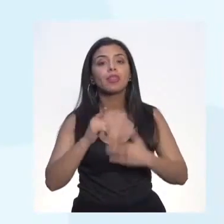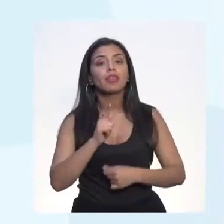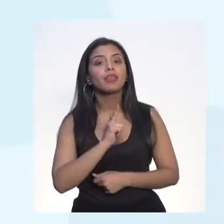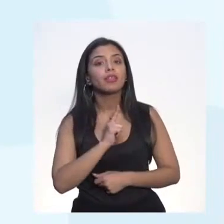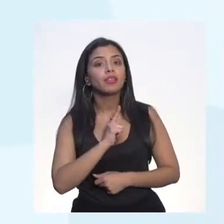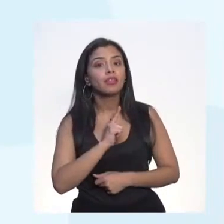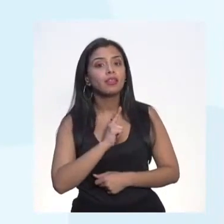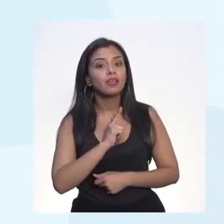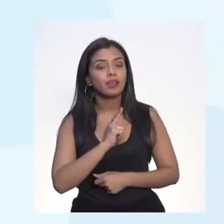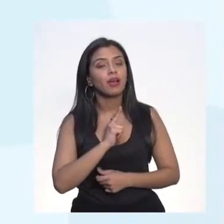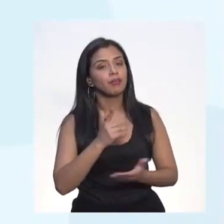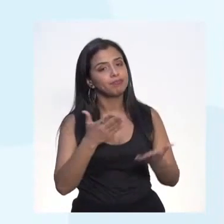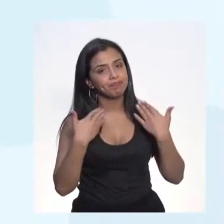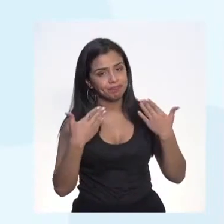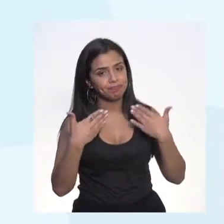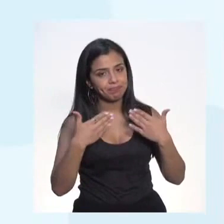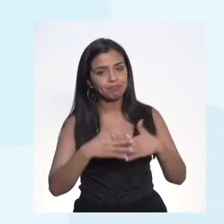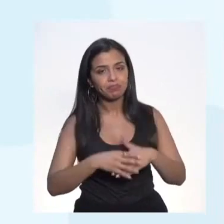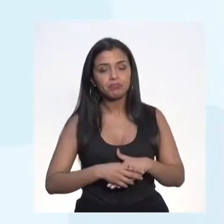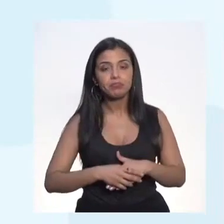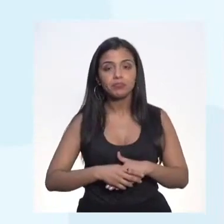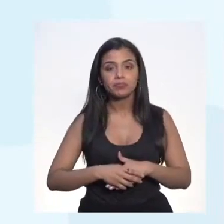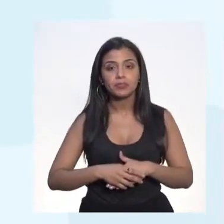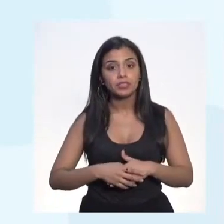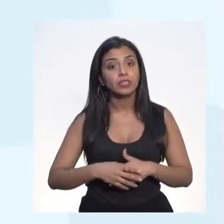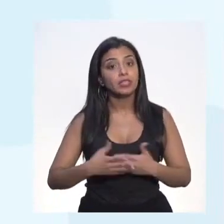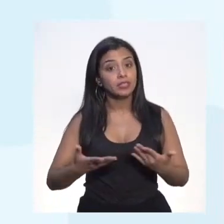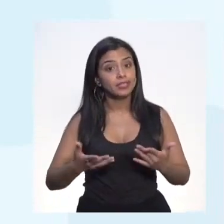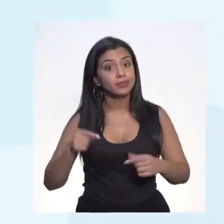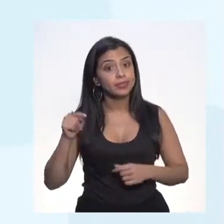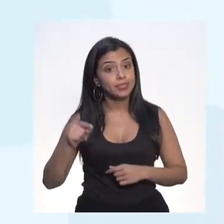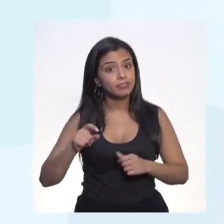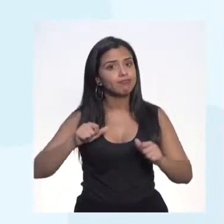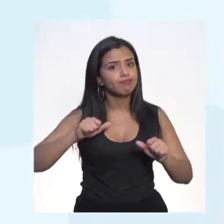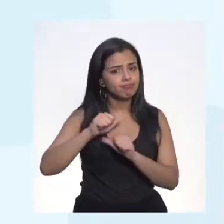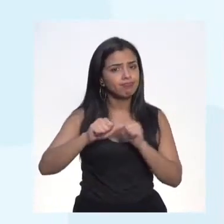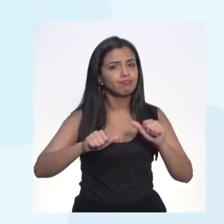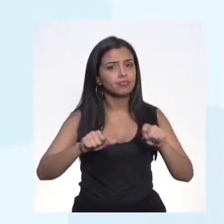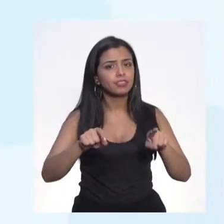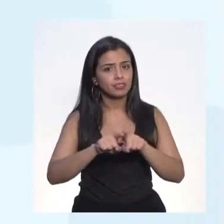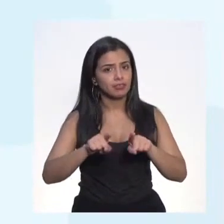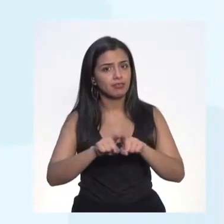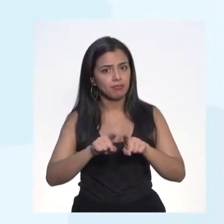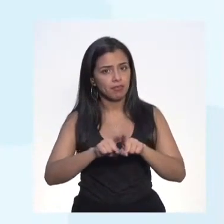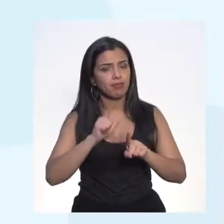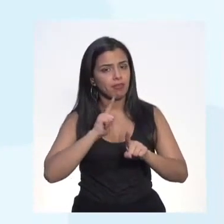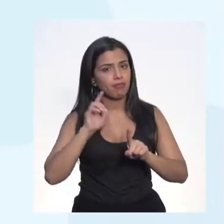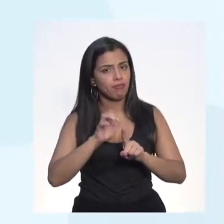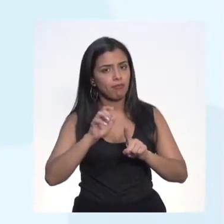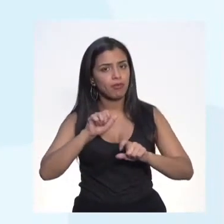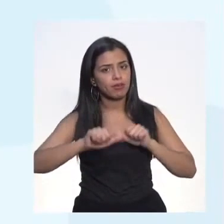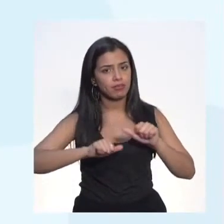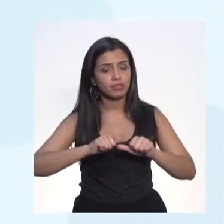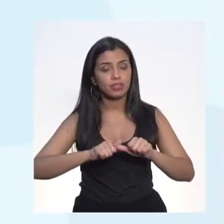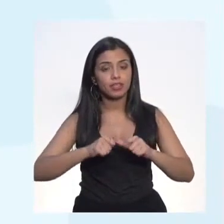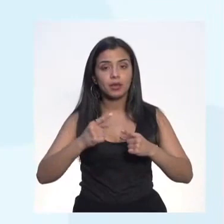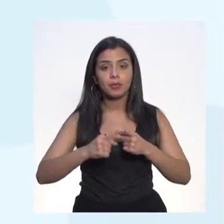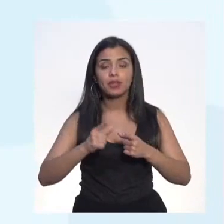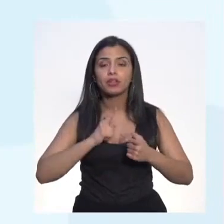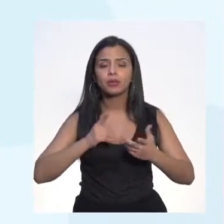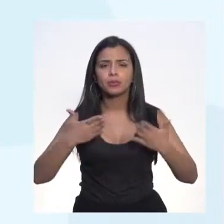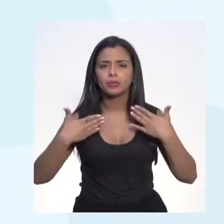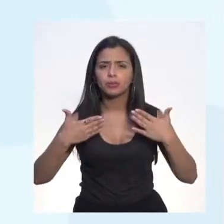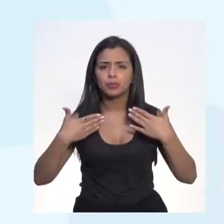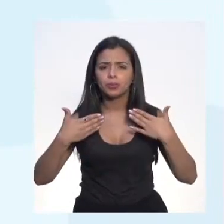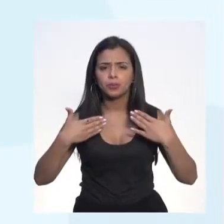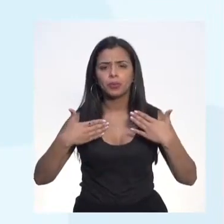a zona tropical. E aí acaba influenciando. Então você vai ter aqui, né, um clima mais equatorial, né, onde